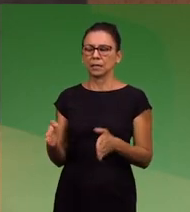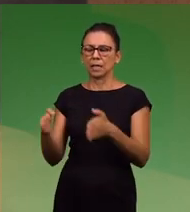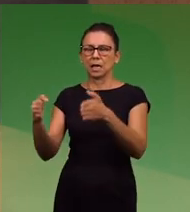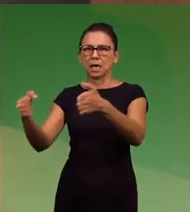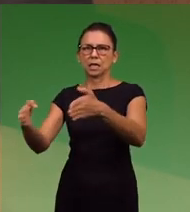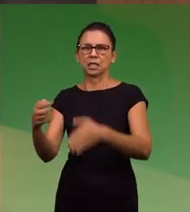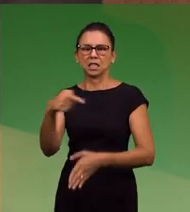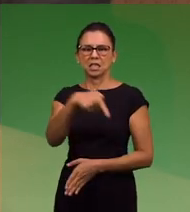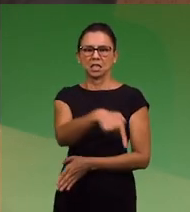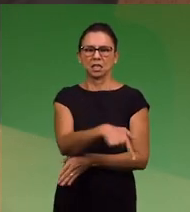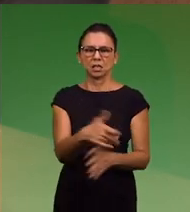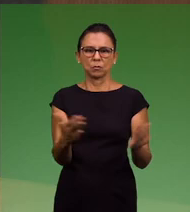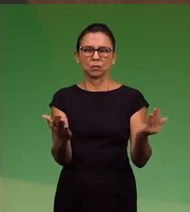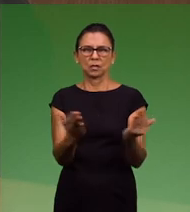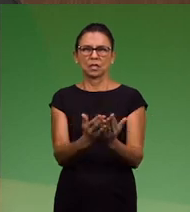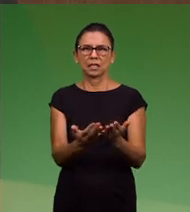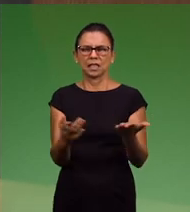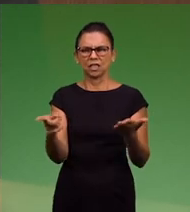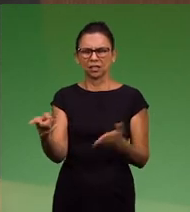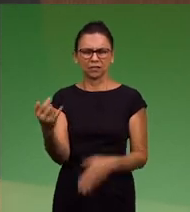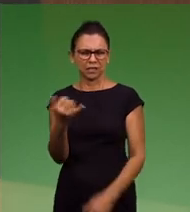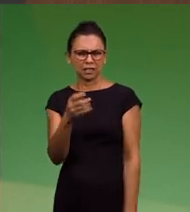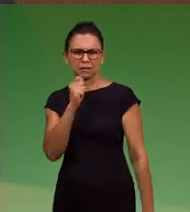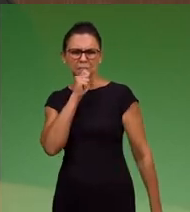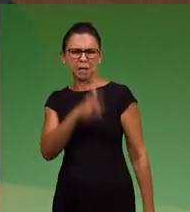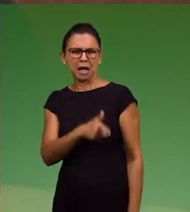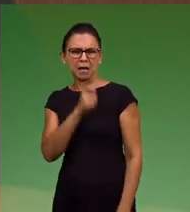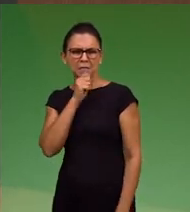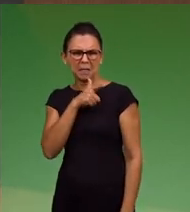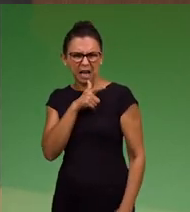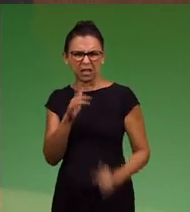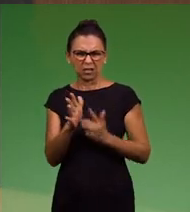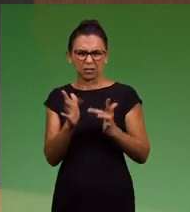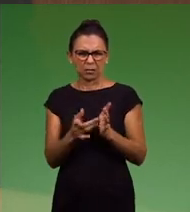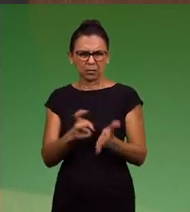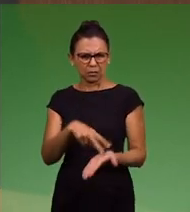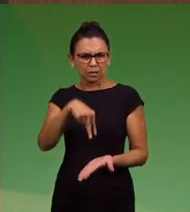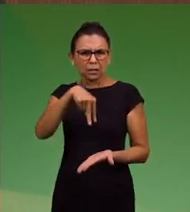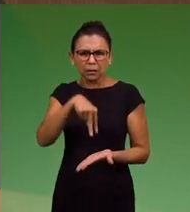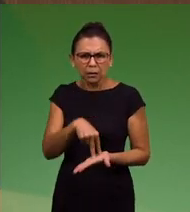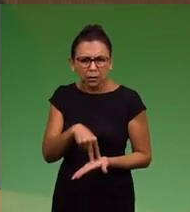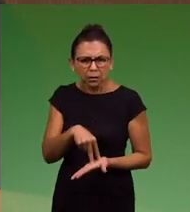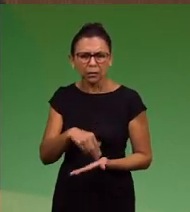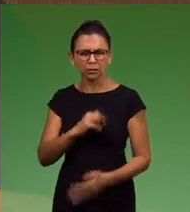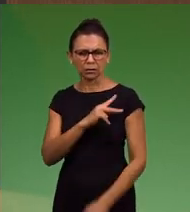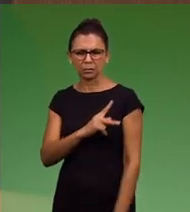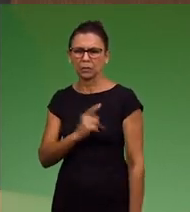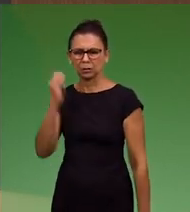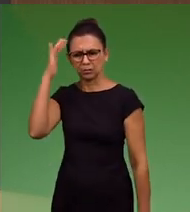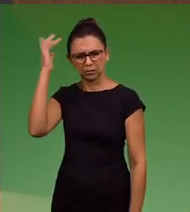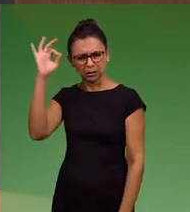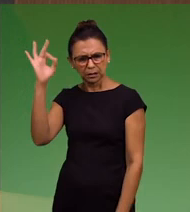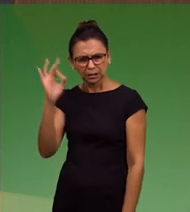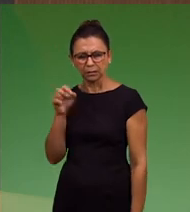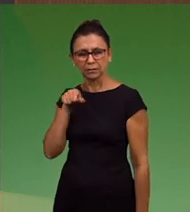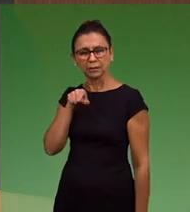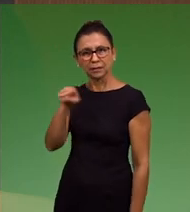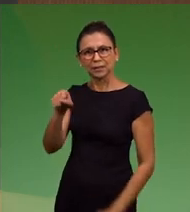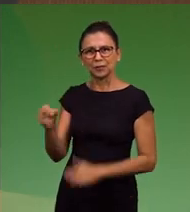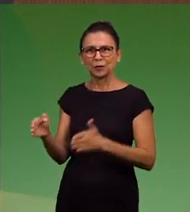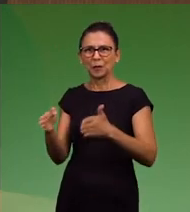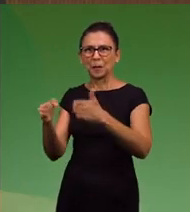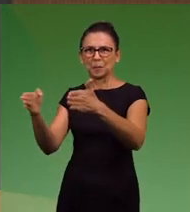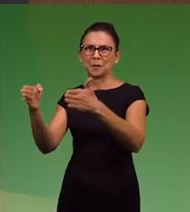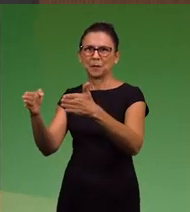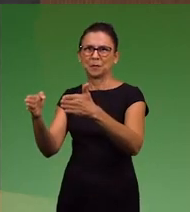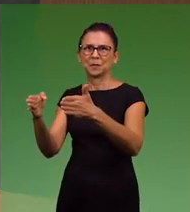Jesus ressuscitou, que Jesus estava vivo. Ele não conseguia entender isso. No caminho de Damasco, ele teve um encontro com Jesus.